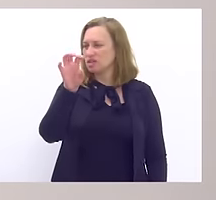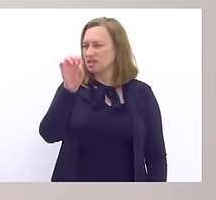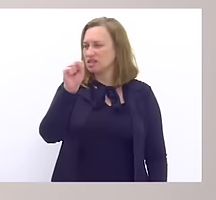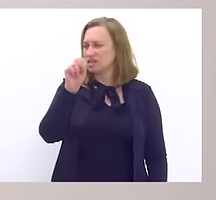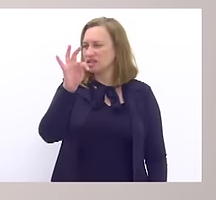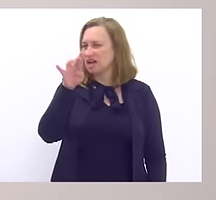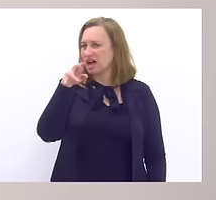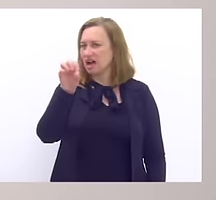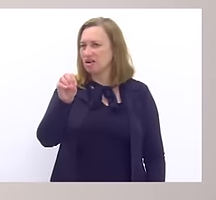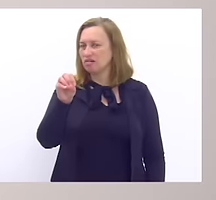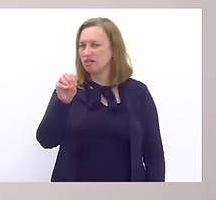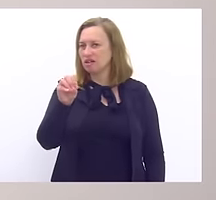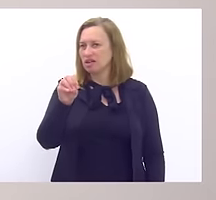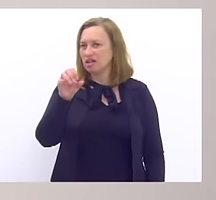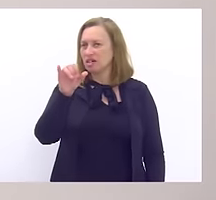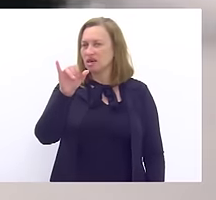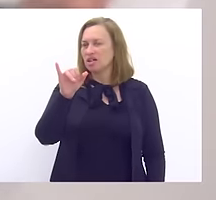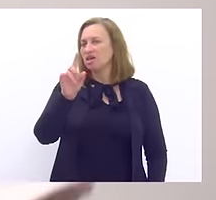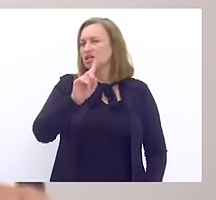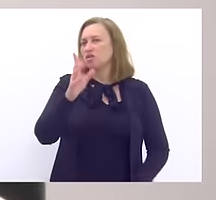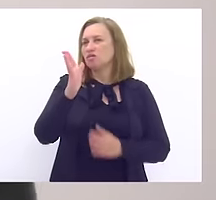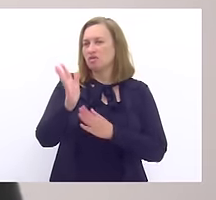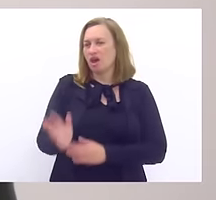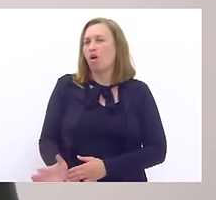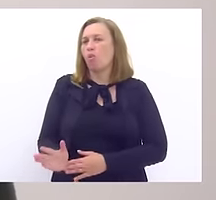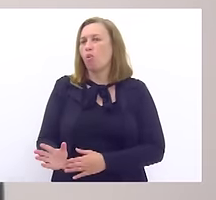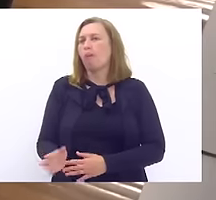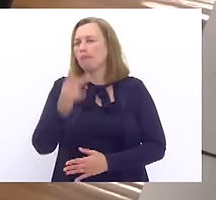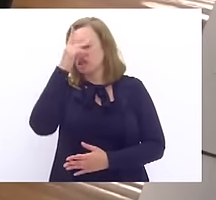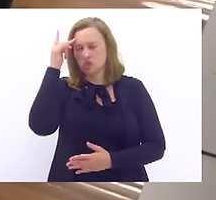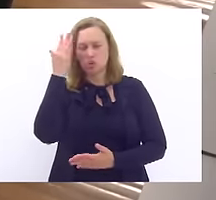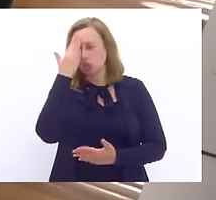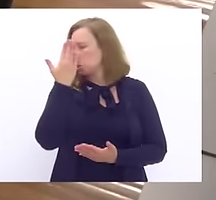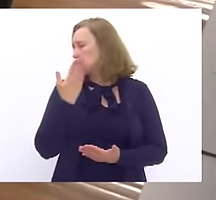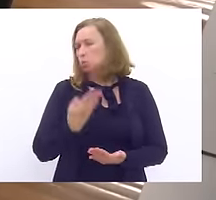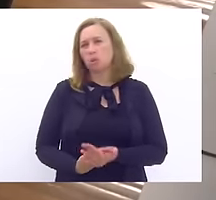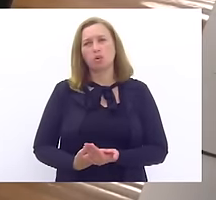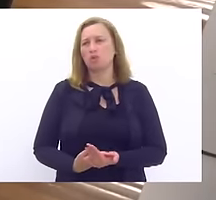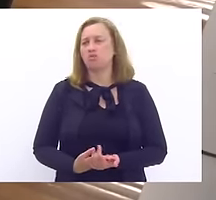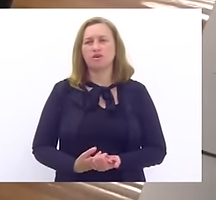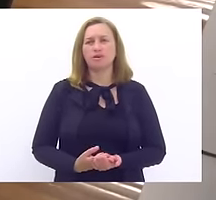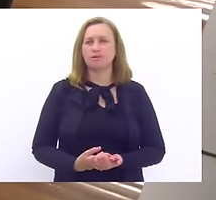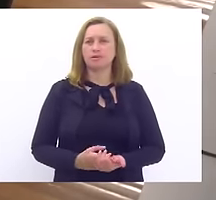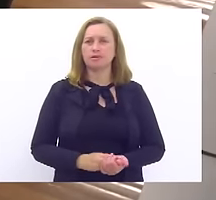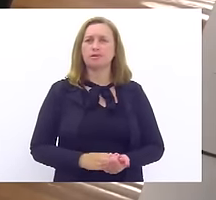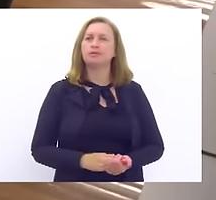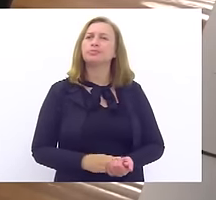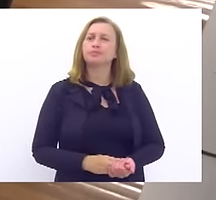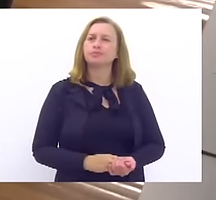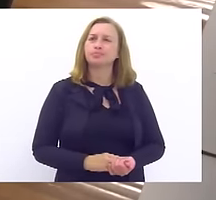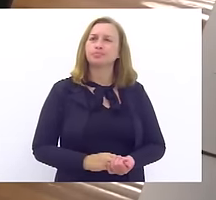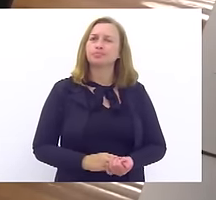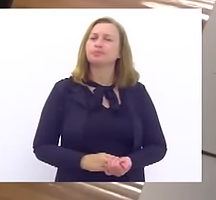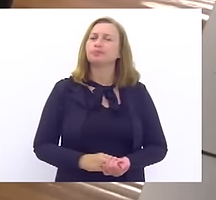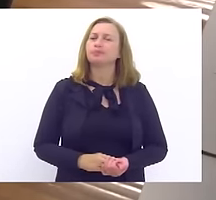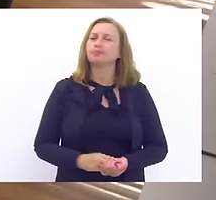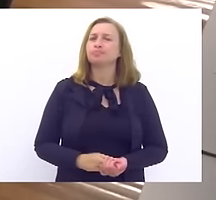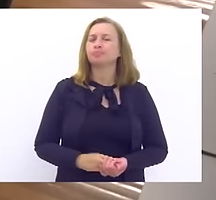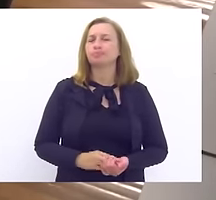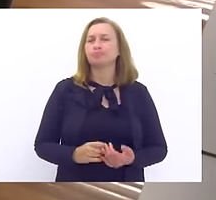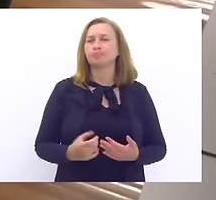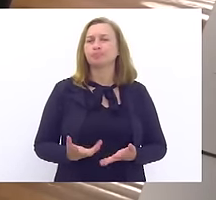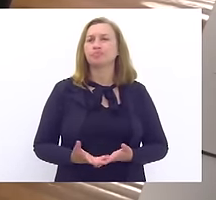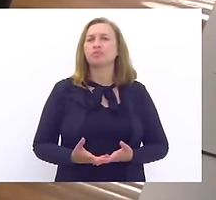aqui ó vamos embora faz todas vamos registrar a negativa dele até porque isso num momento de indiciamento vai ser utilizado vamos lá